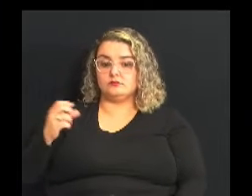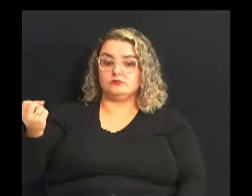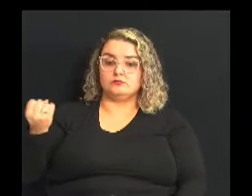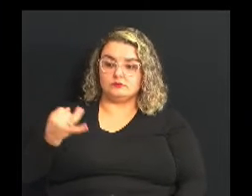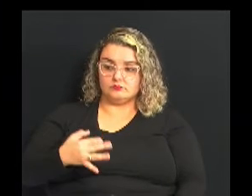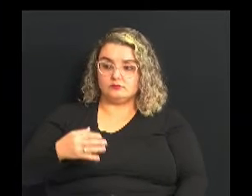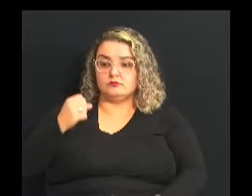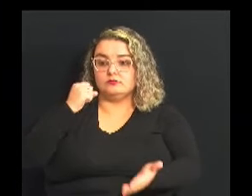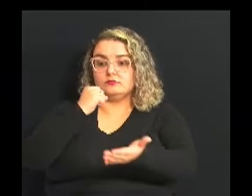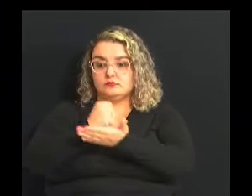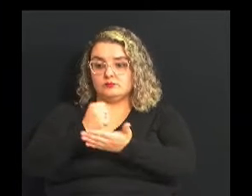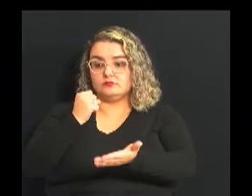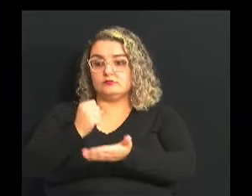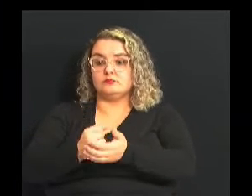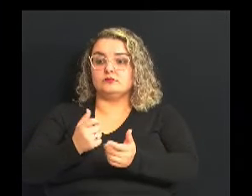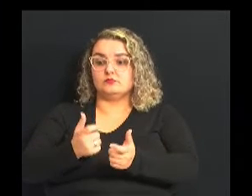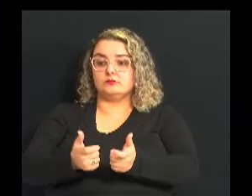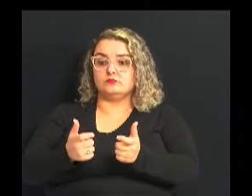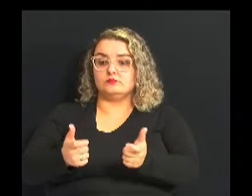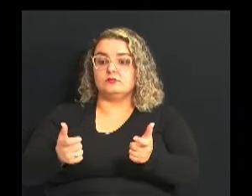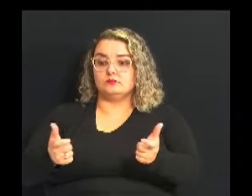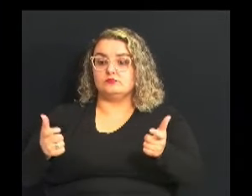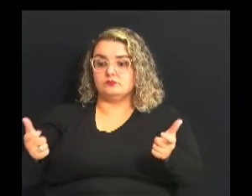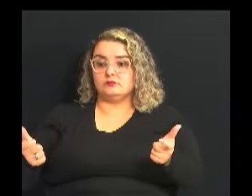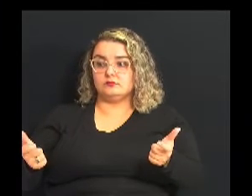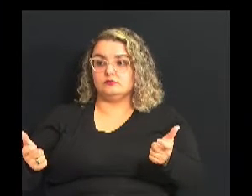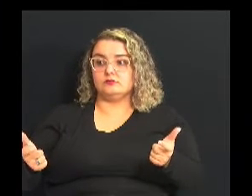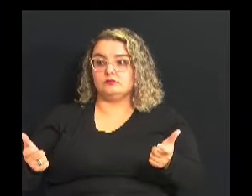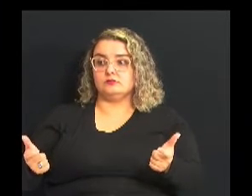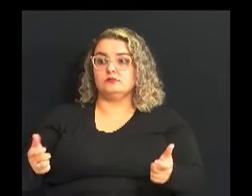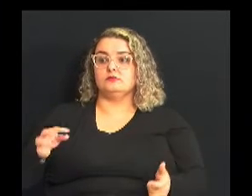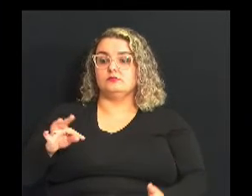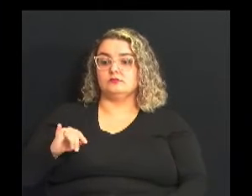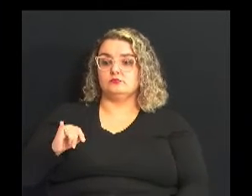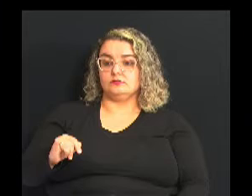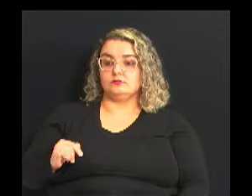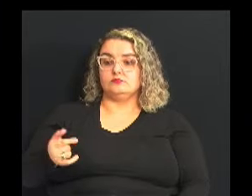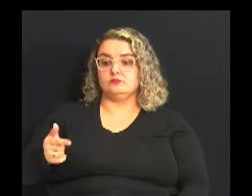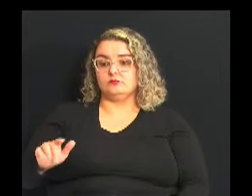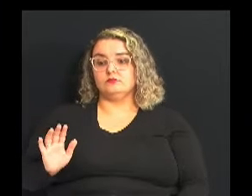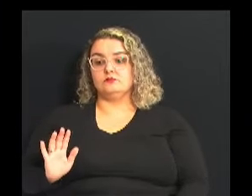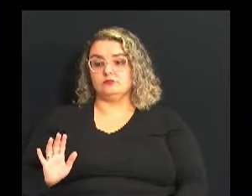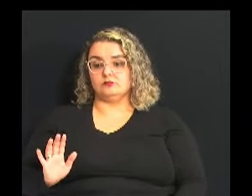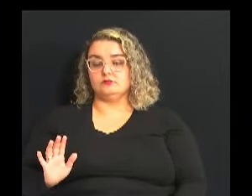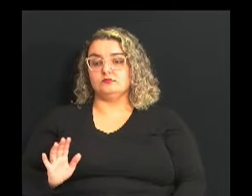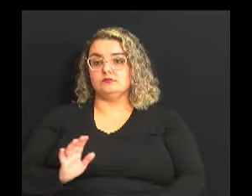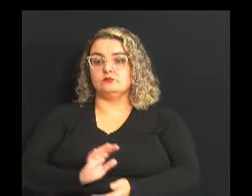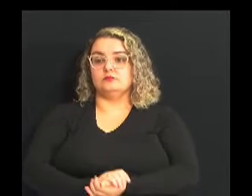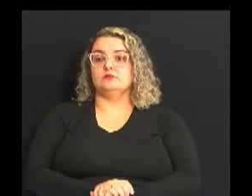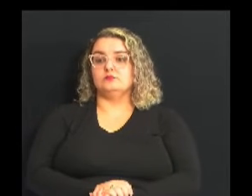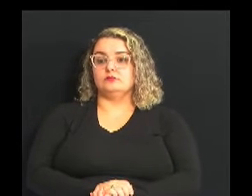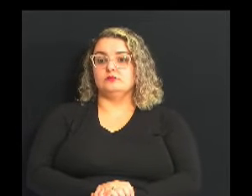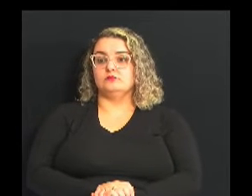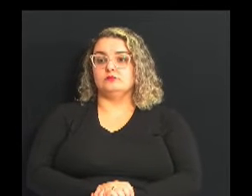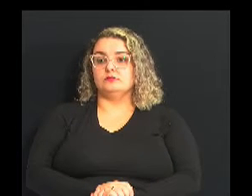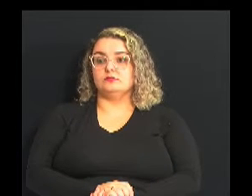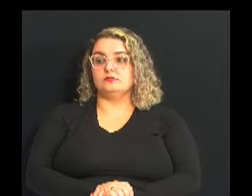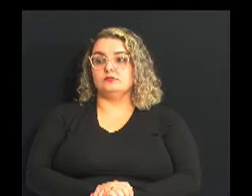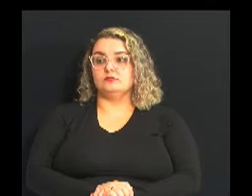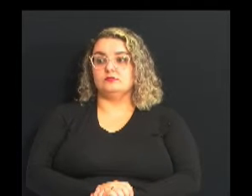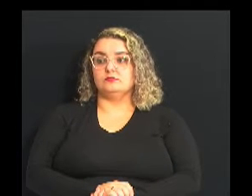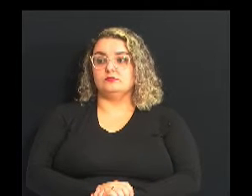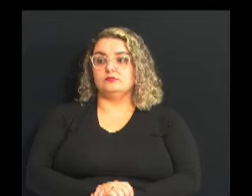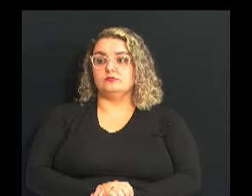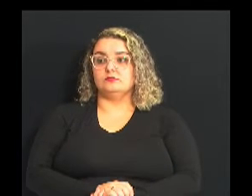contratos altos que a TI mantém, né? Bem, da